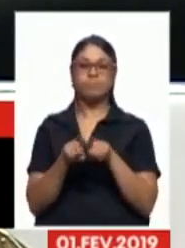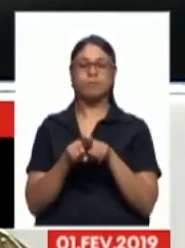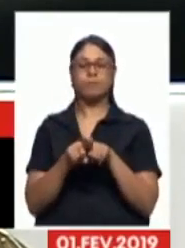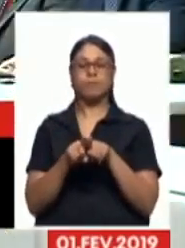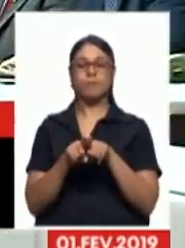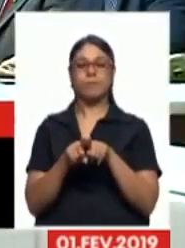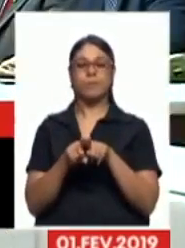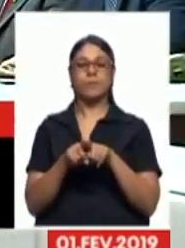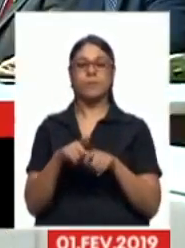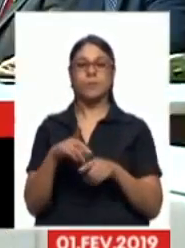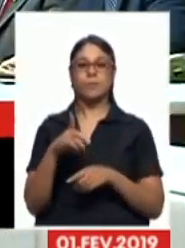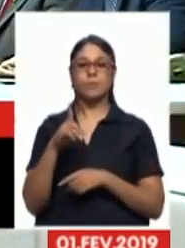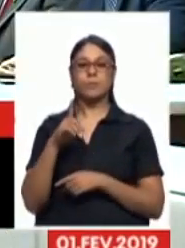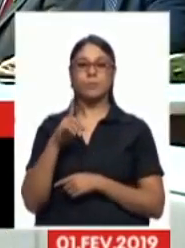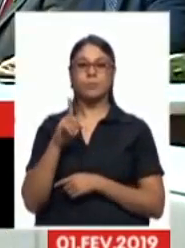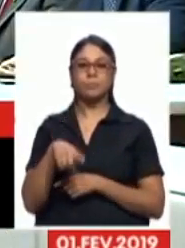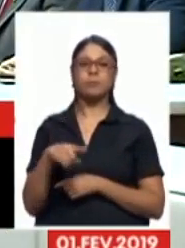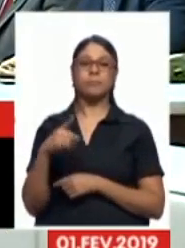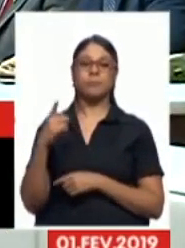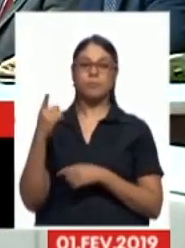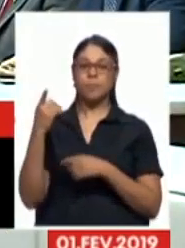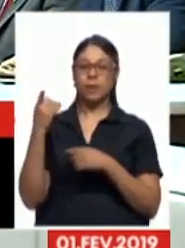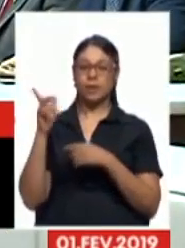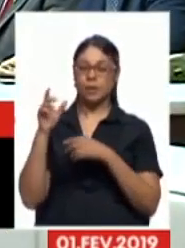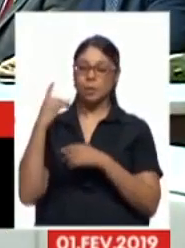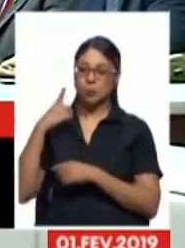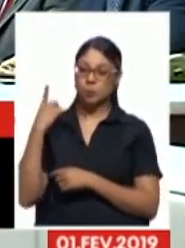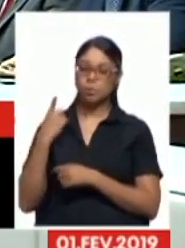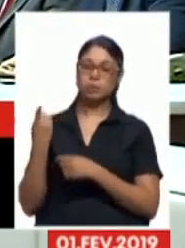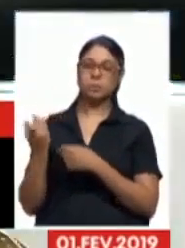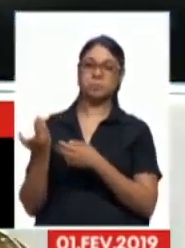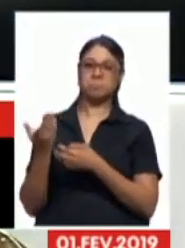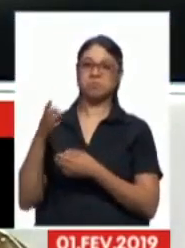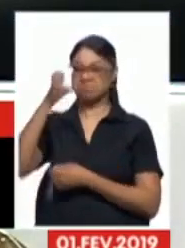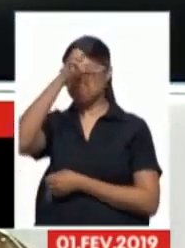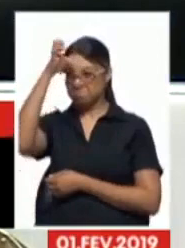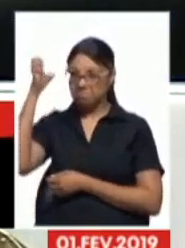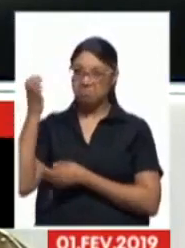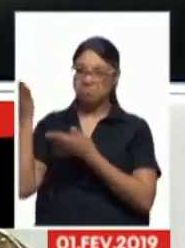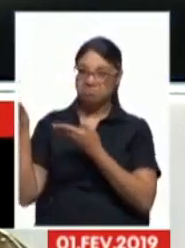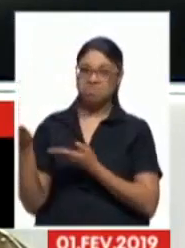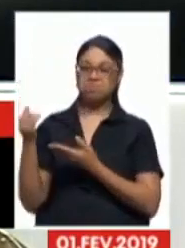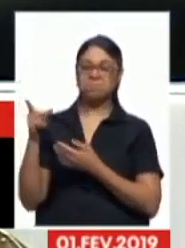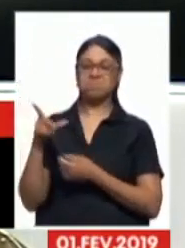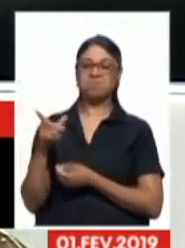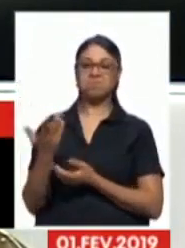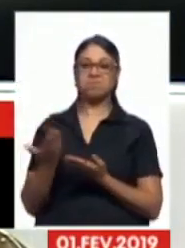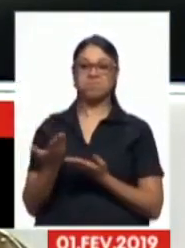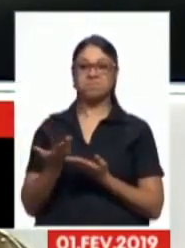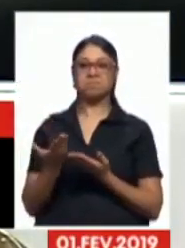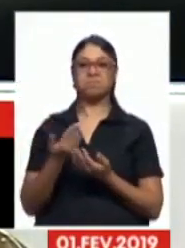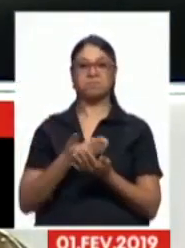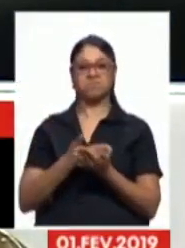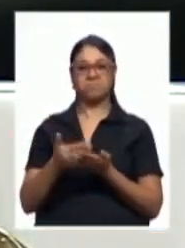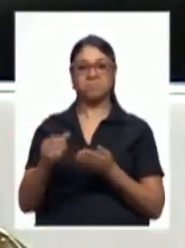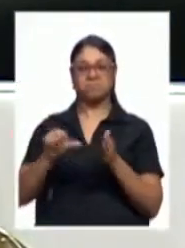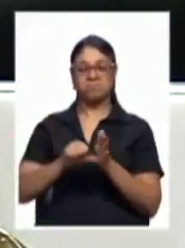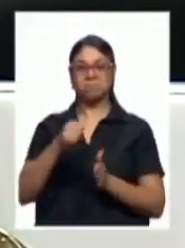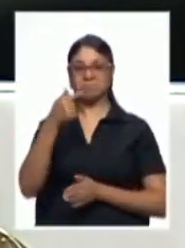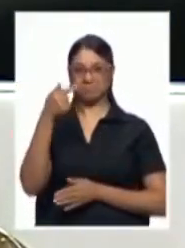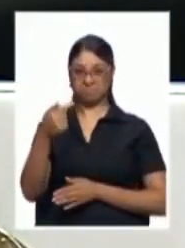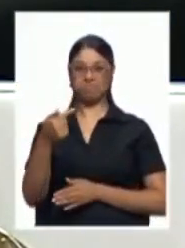decano, patrimônio intelectual e ético desta casa, que inicia hoje seu 7º